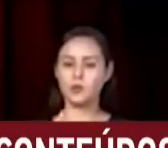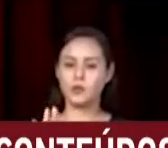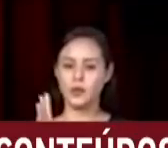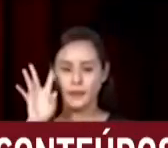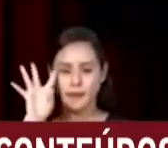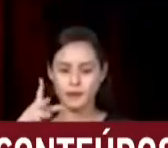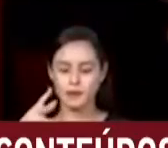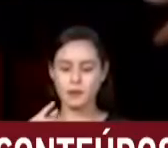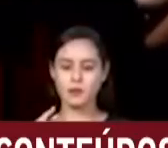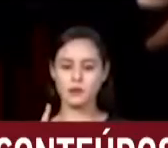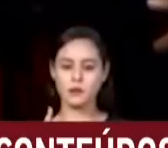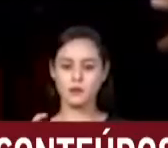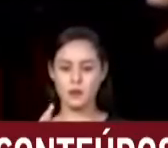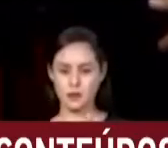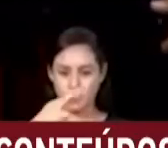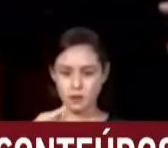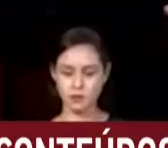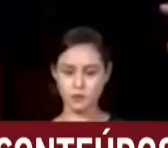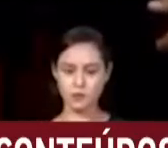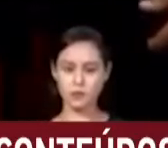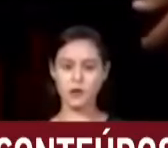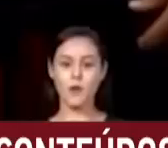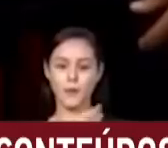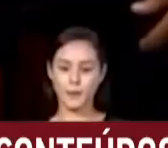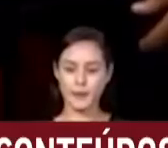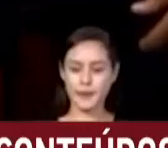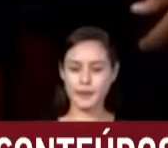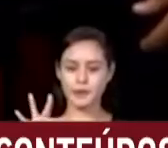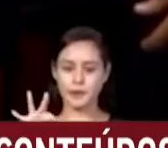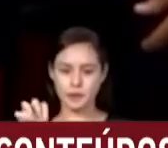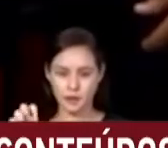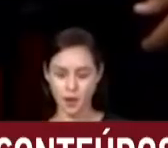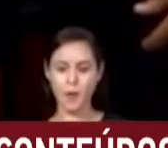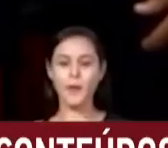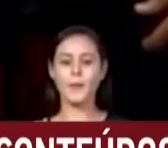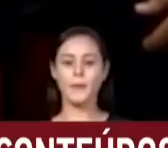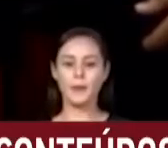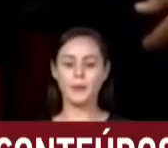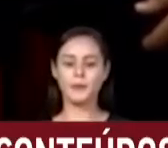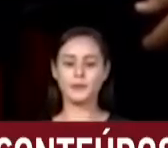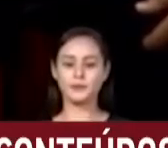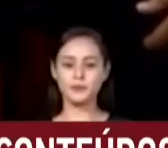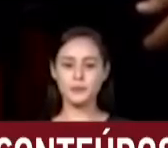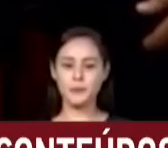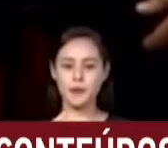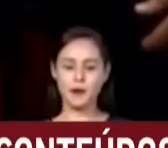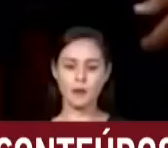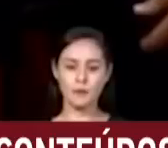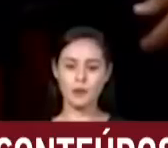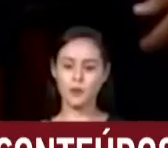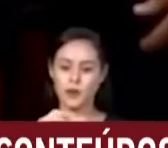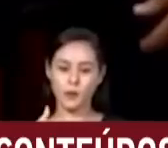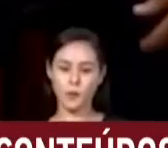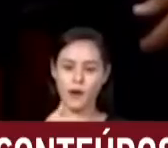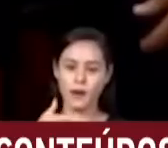baseadas nessa resolução, o presidente do Tribunal Superior Eleitoral poderá determinar a suspensão do acesso aos serviços da plataforma